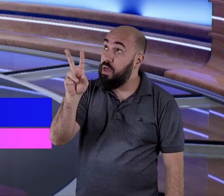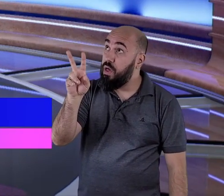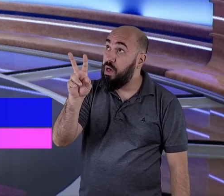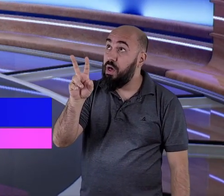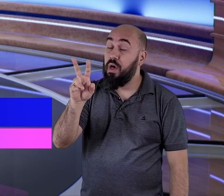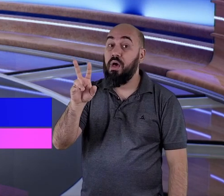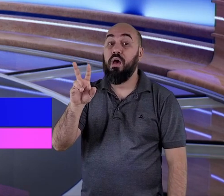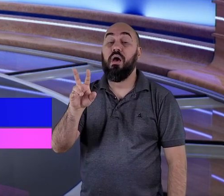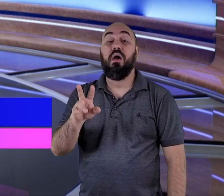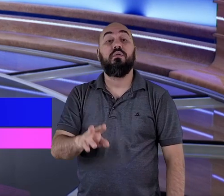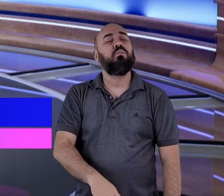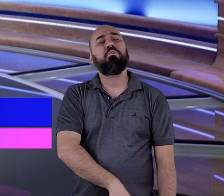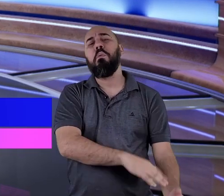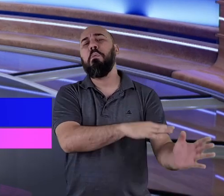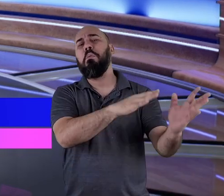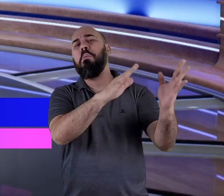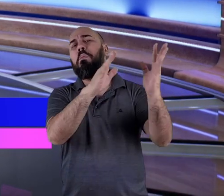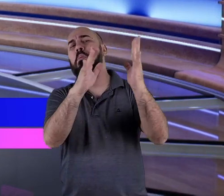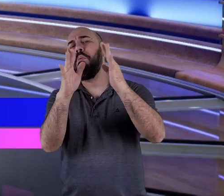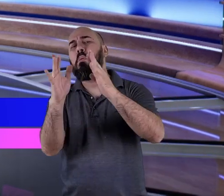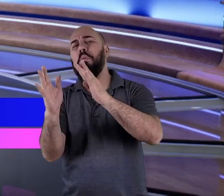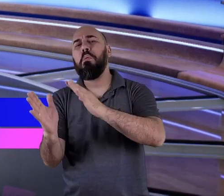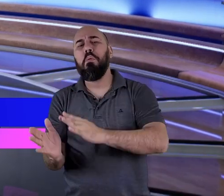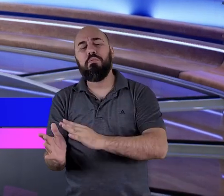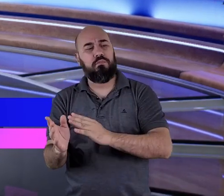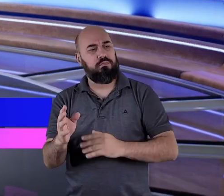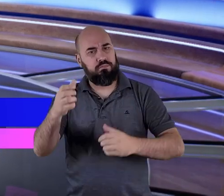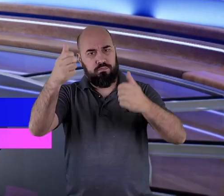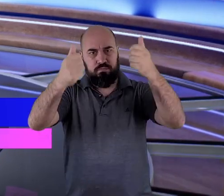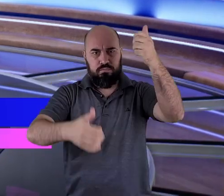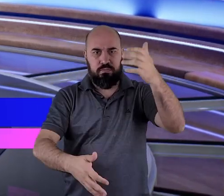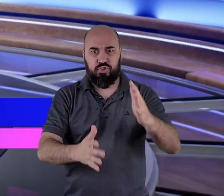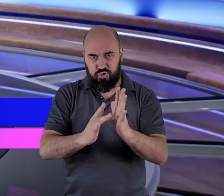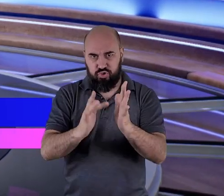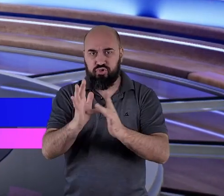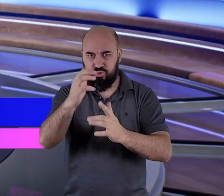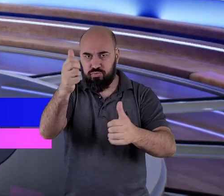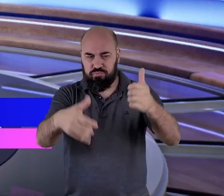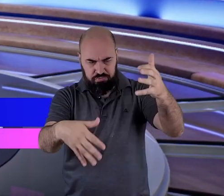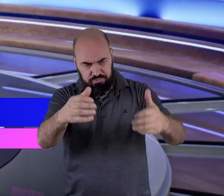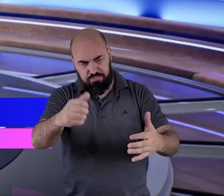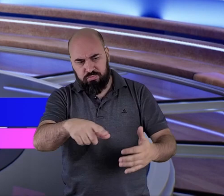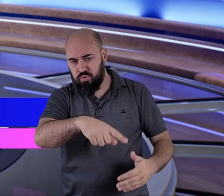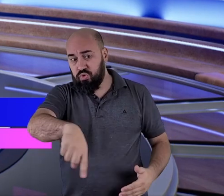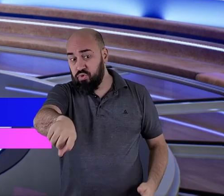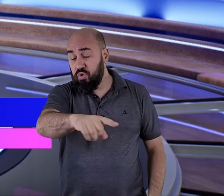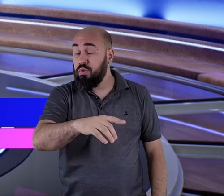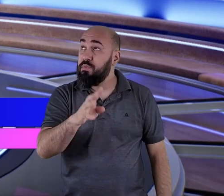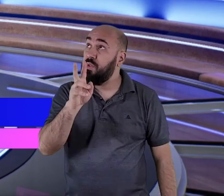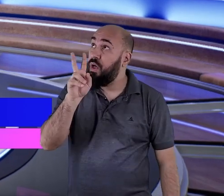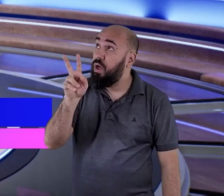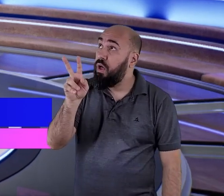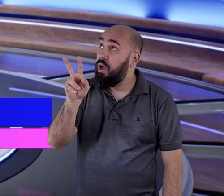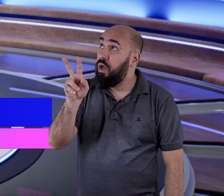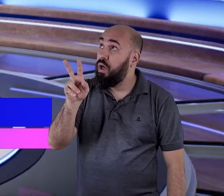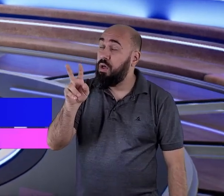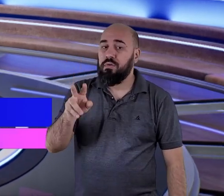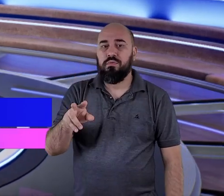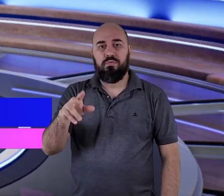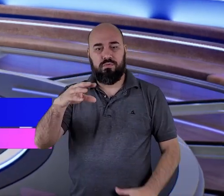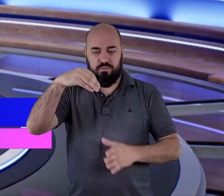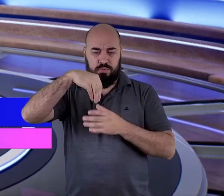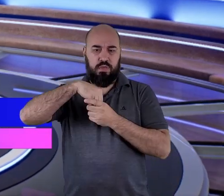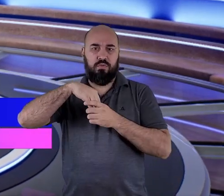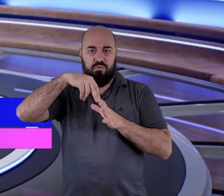tudo acabar, todos entenderão as razões pelas quais alguns estarão na cidade e outros